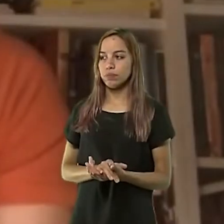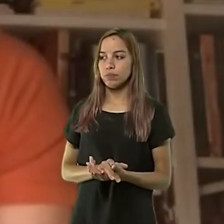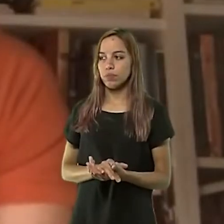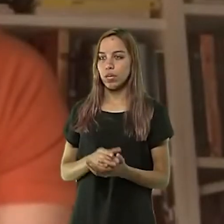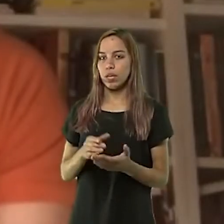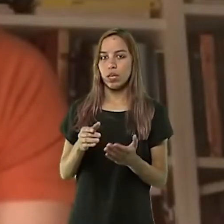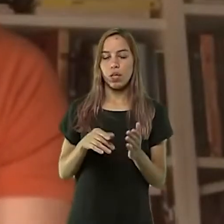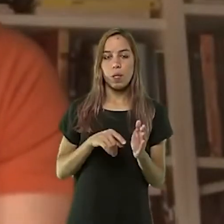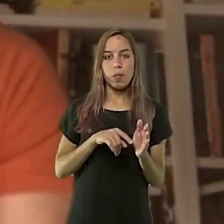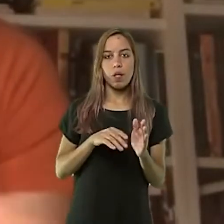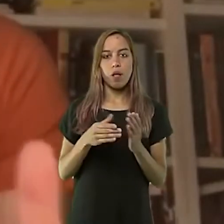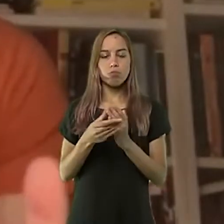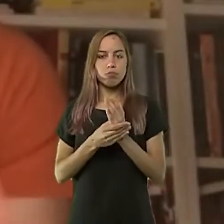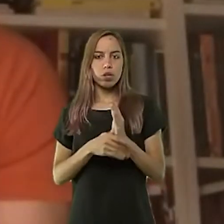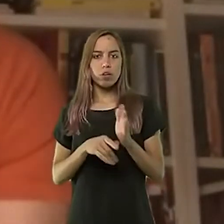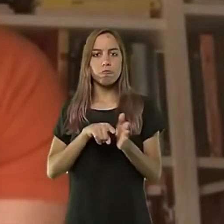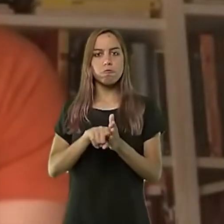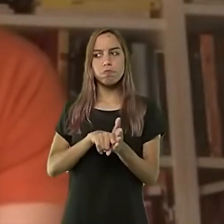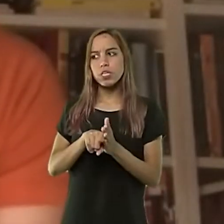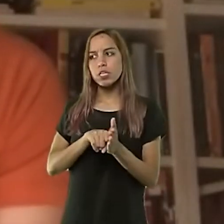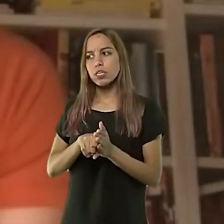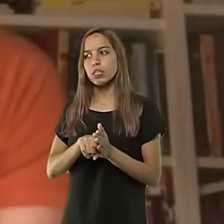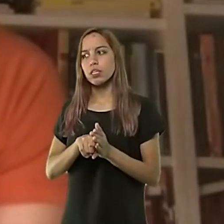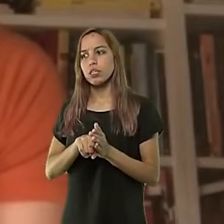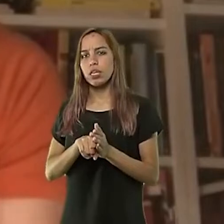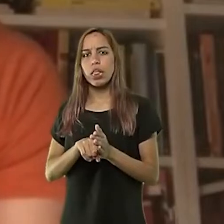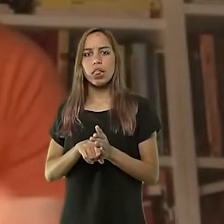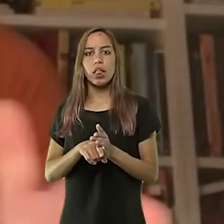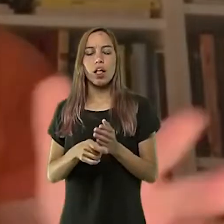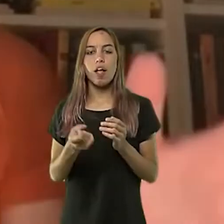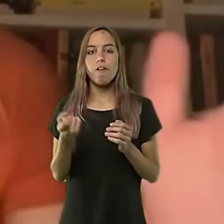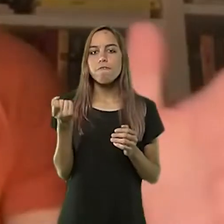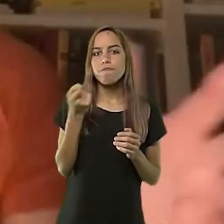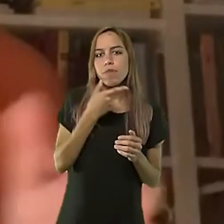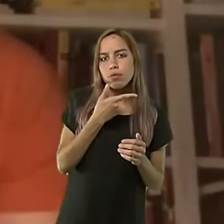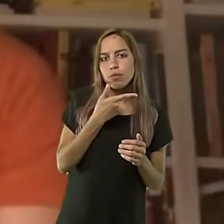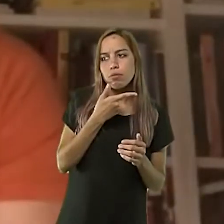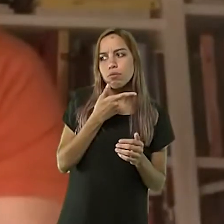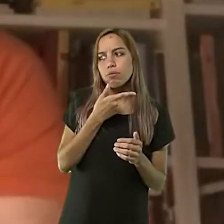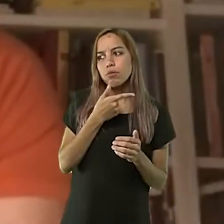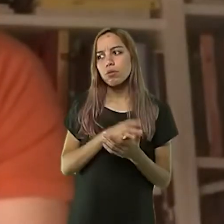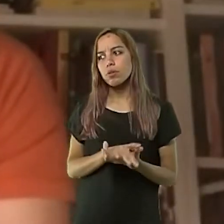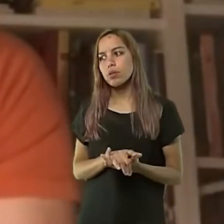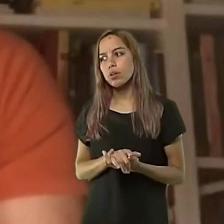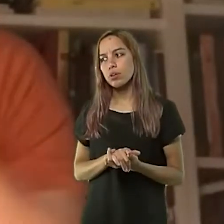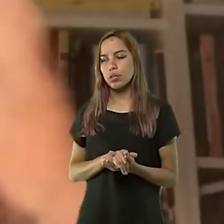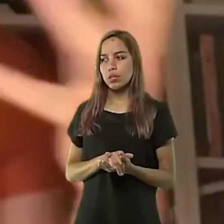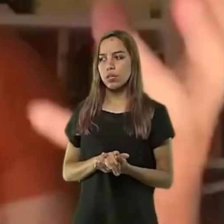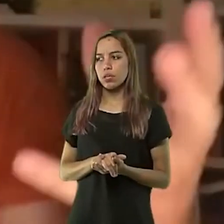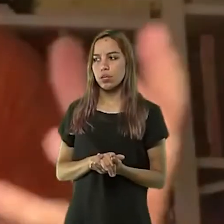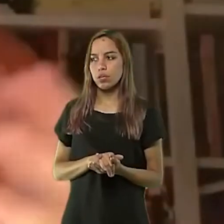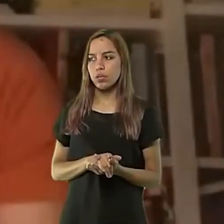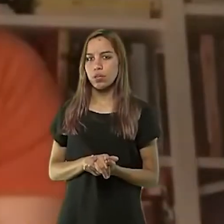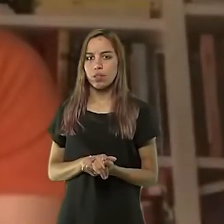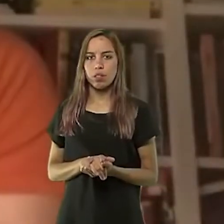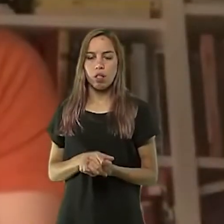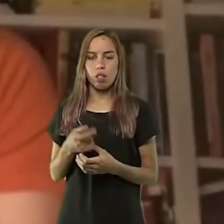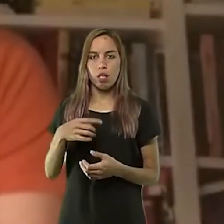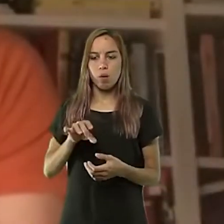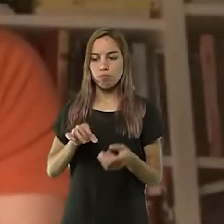falsa, e só com essa enciclopédia eu tenho 7 volumes. São 7 volumes de uma enciclopédia completamente